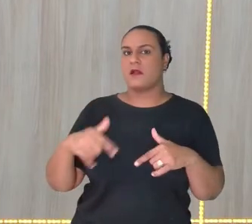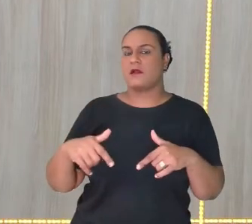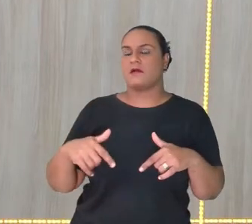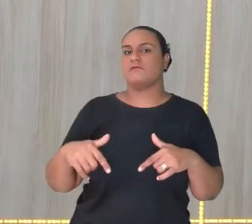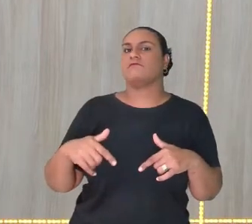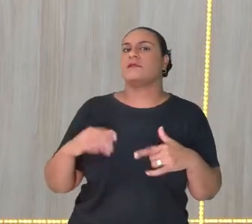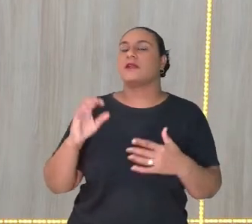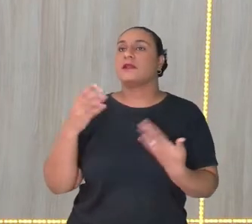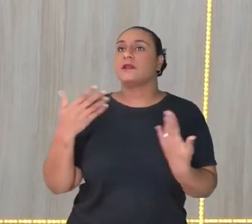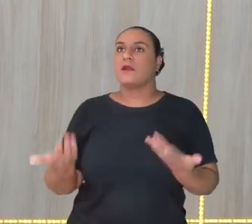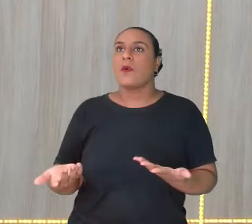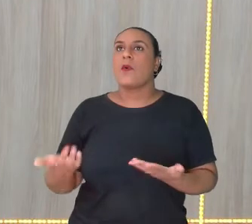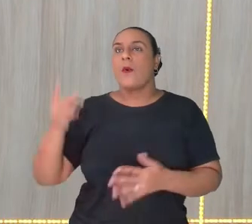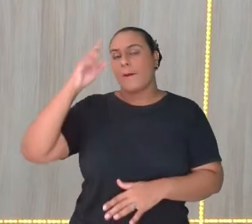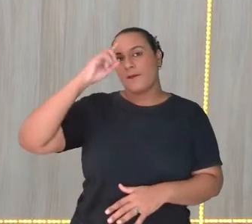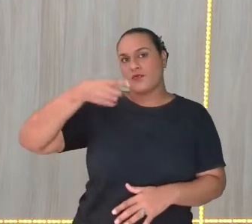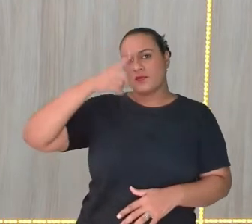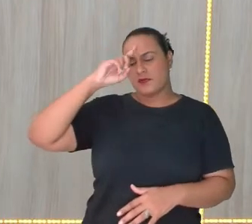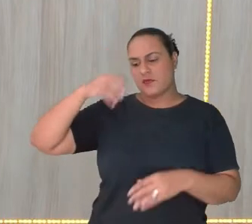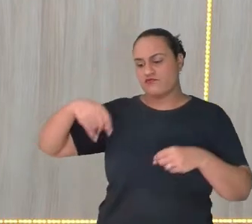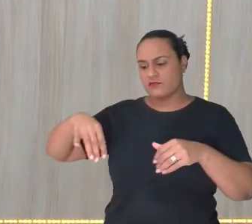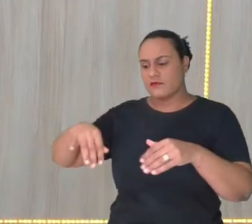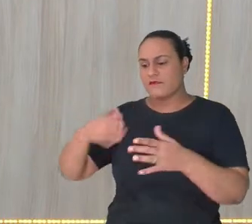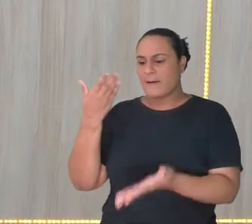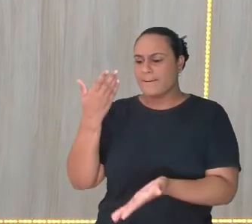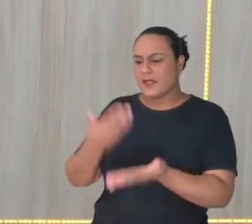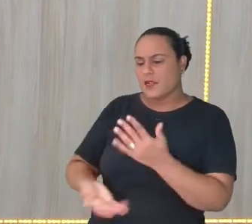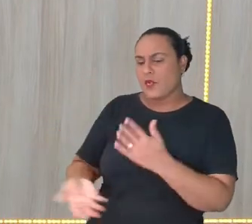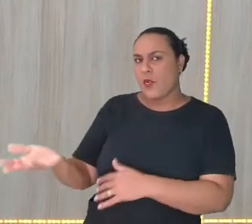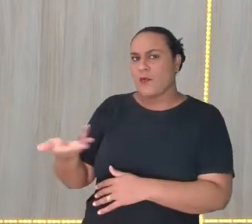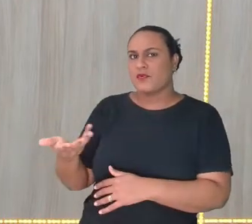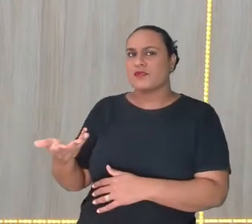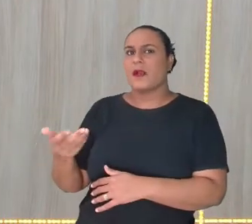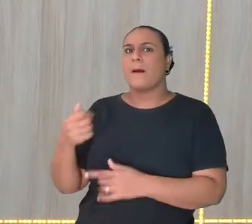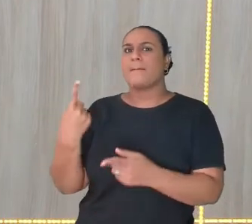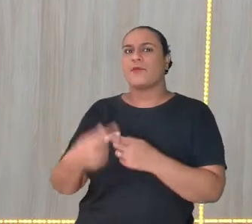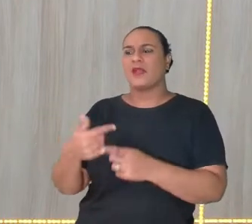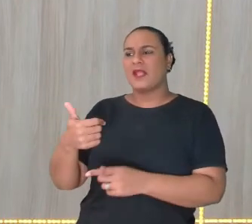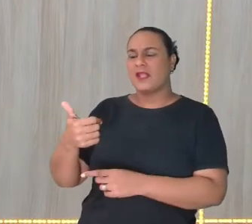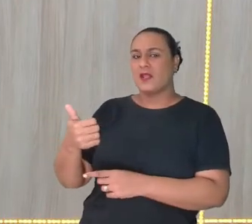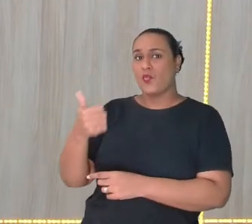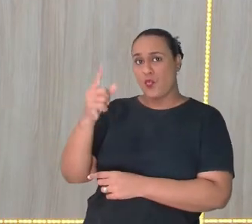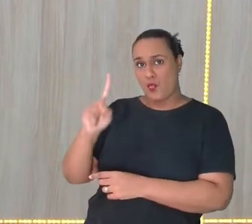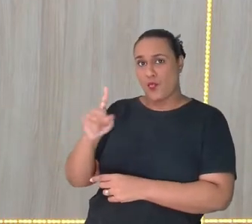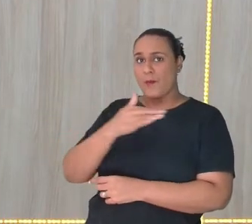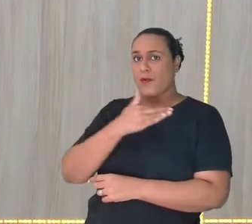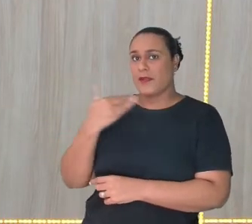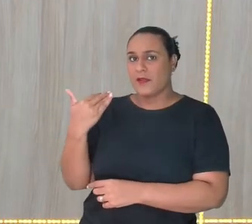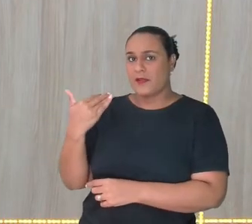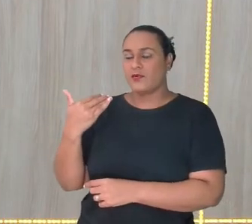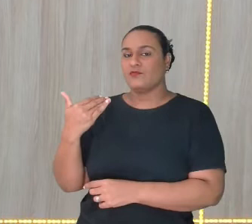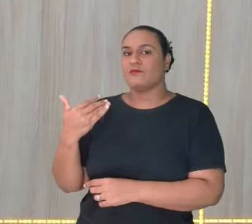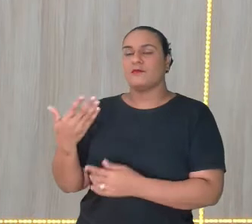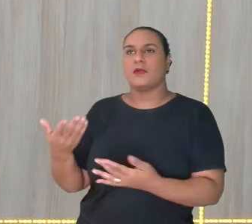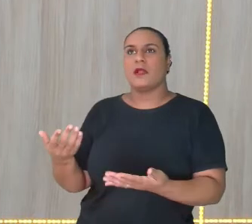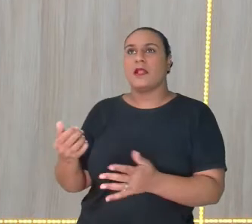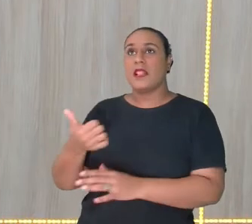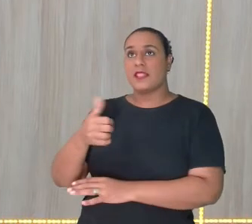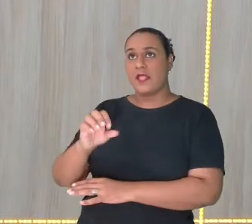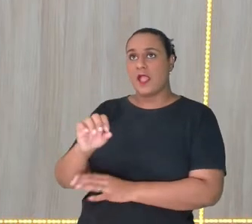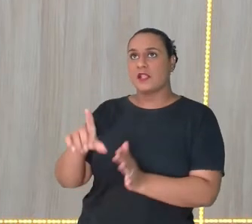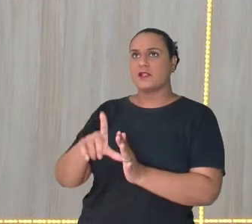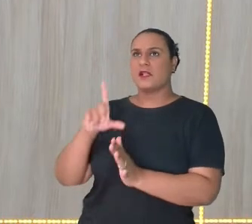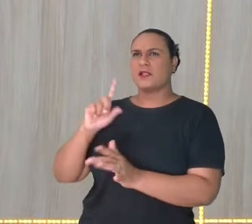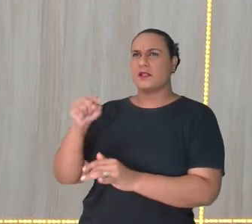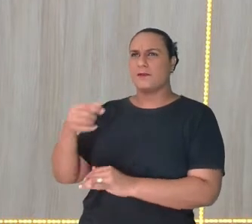Como o senhor de terras, ele vai perder a produção, que aquele 10º que morreu, certo? Ele não pode mais